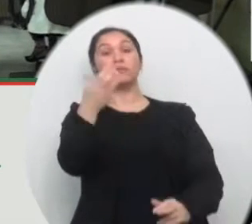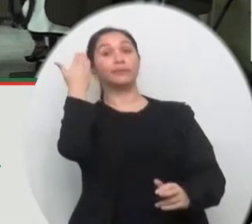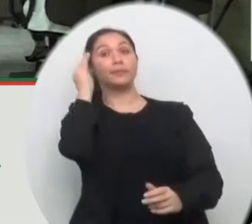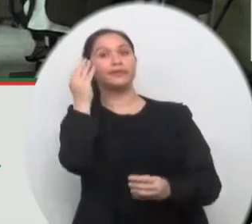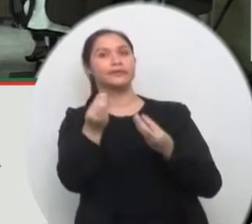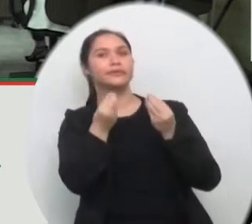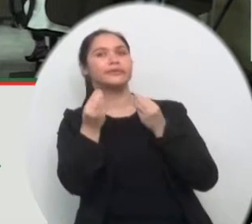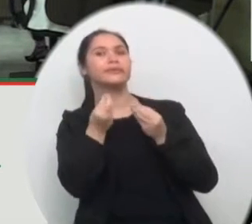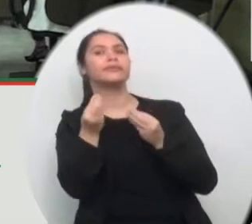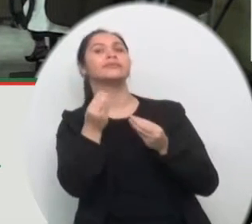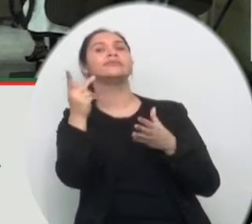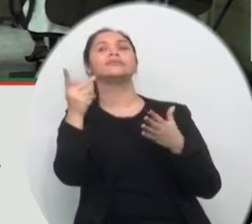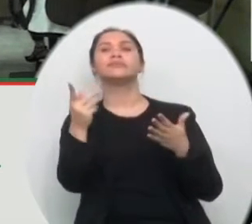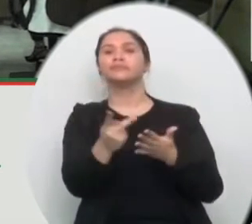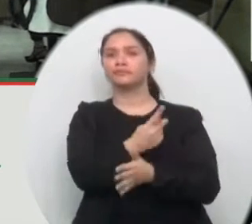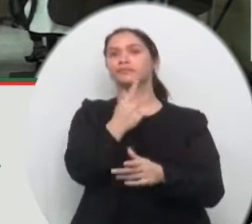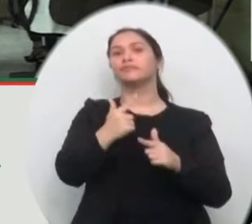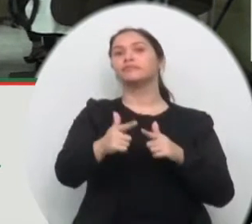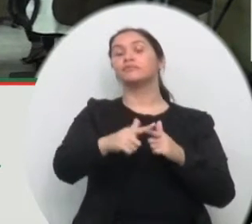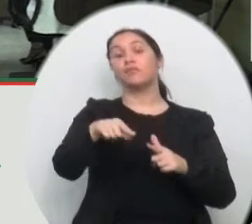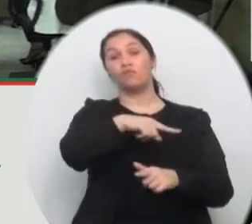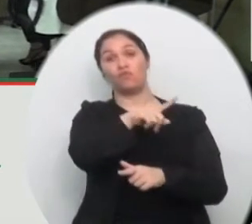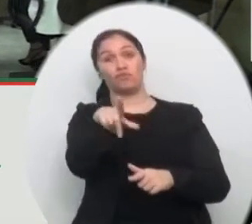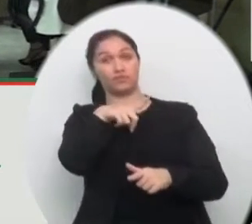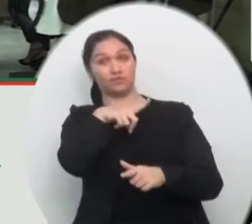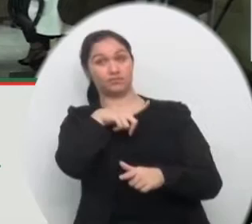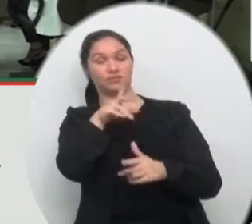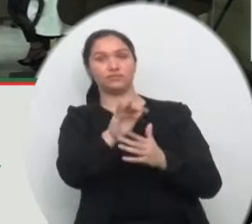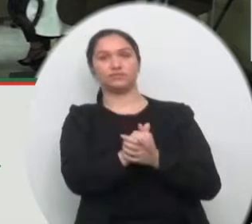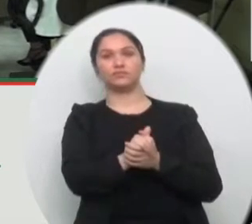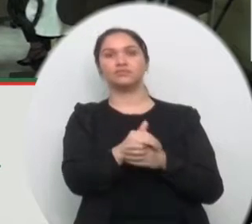realmente, vocês vão ter. Tá? Que eu acho que aí